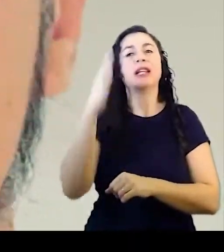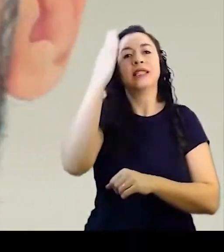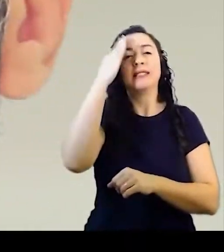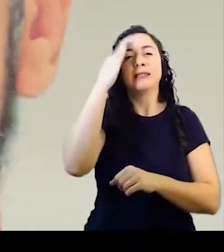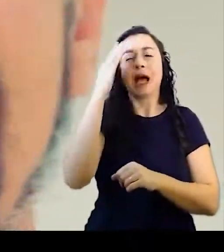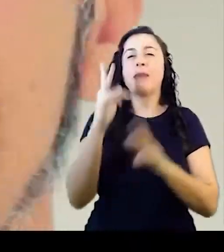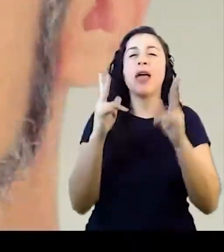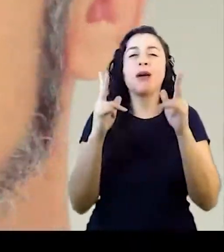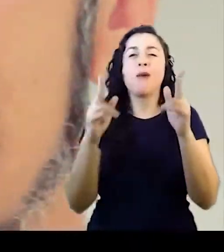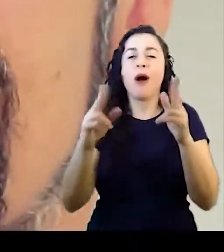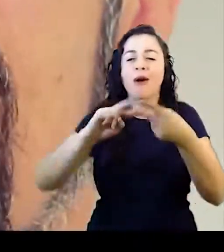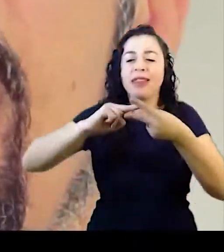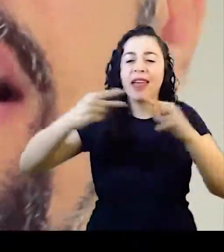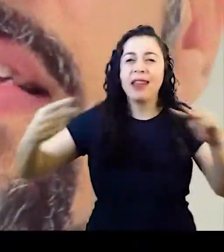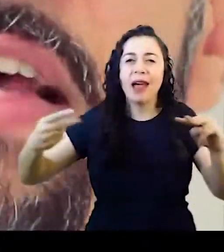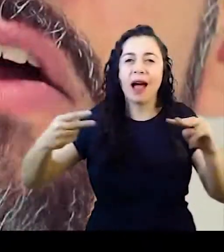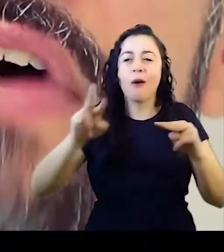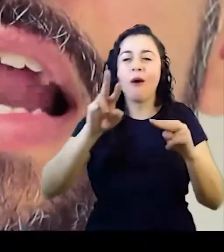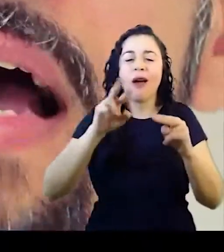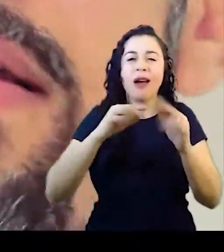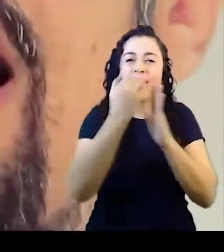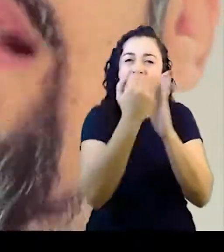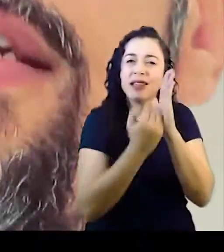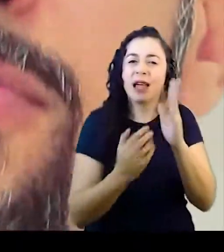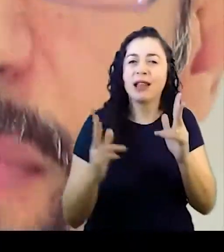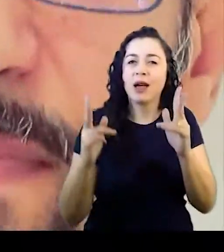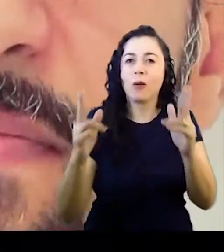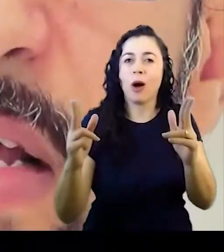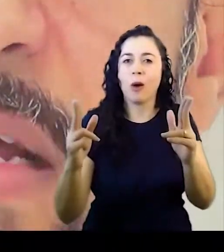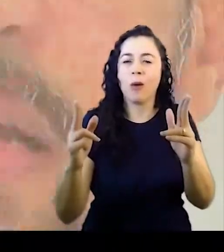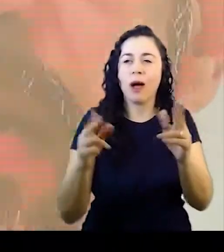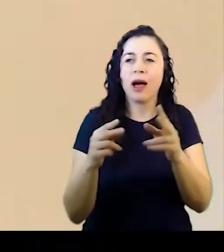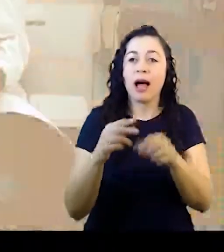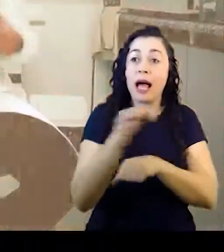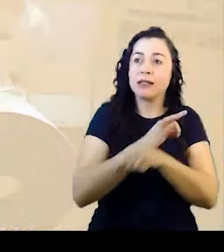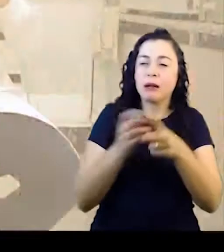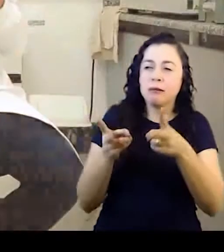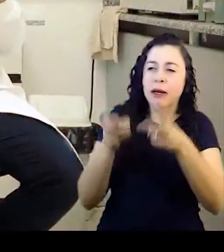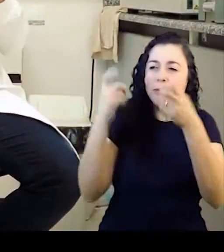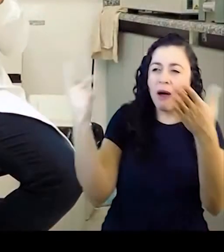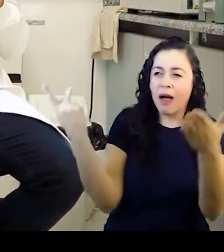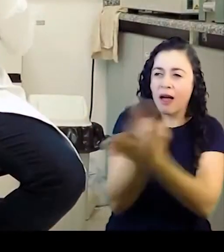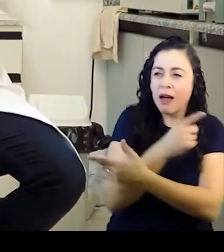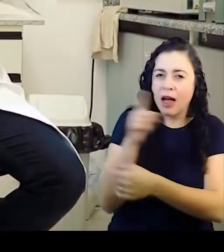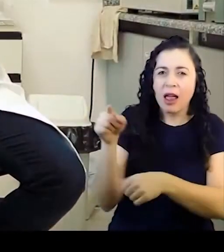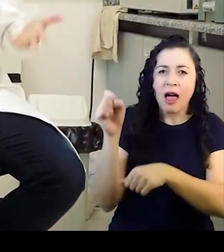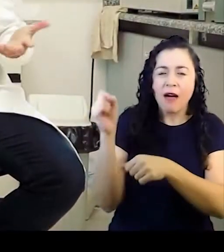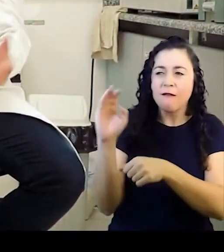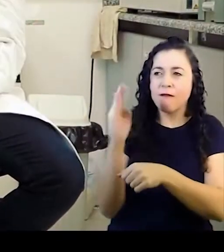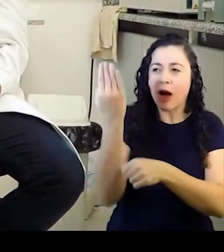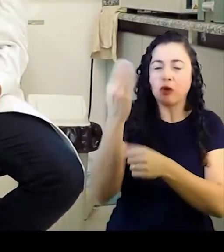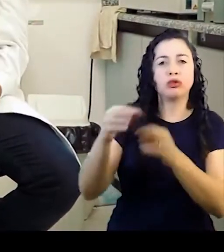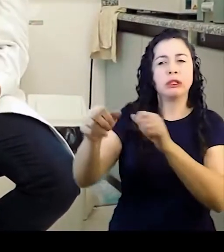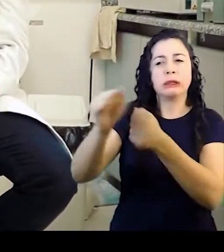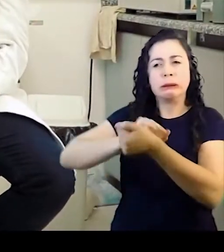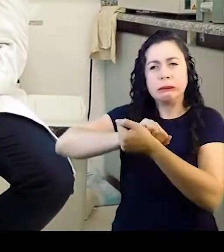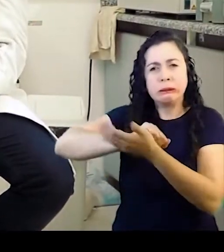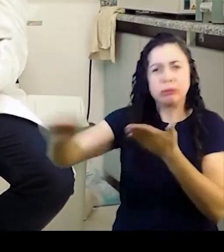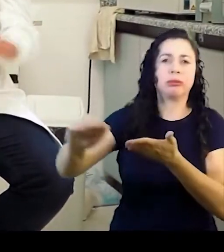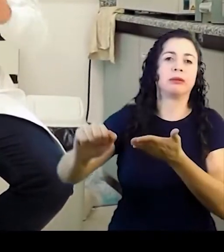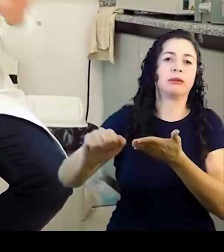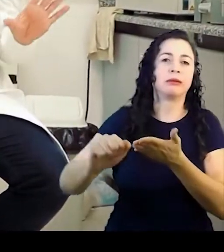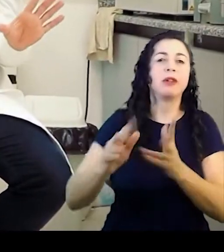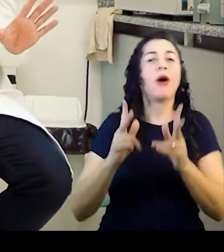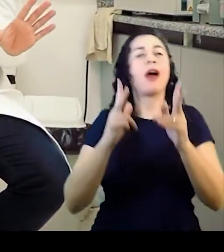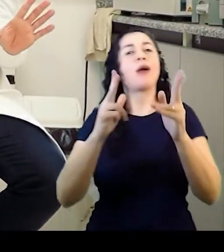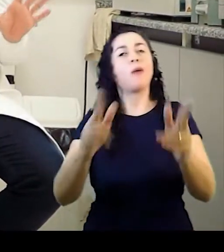mesma, a receita é a mesma. Aí a célula vai lá e rasga tudo. Então o que a gente faz a gente usa o mesmo mecanismo do vírus,